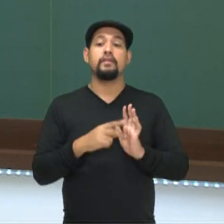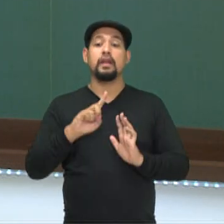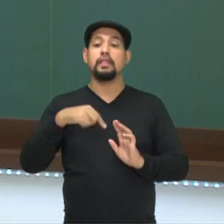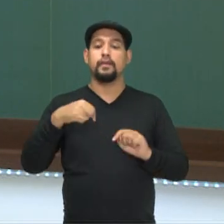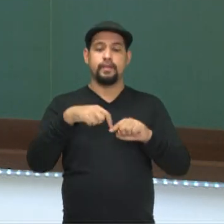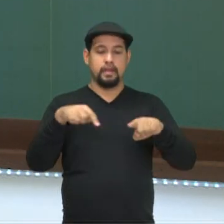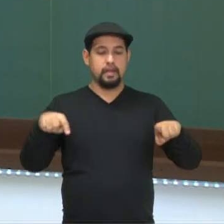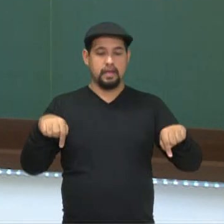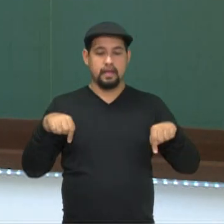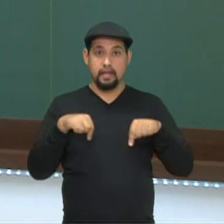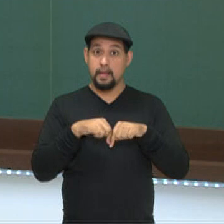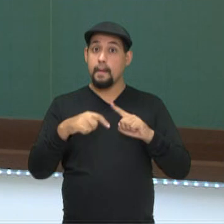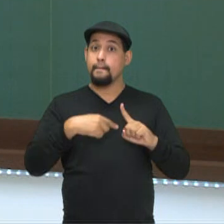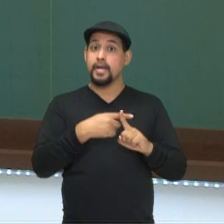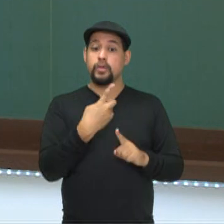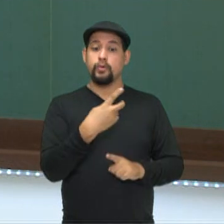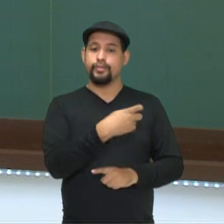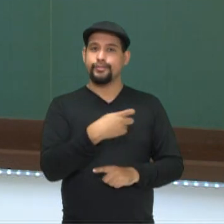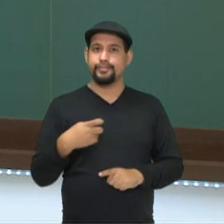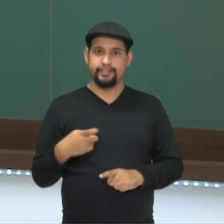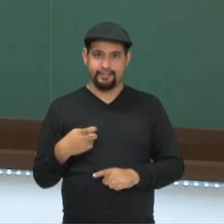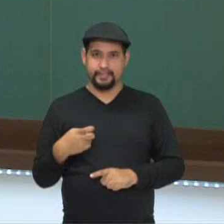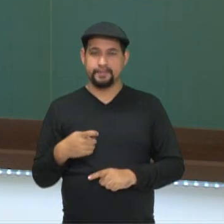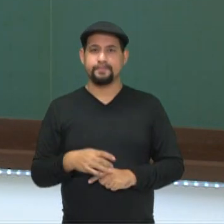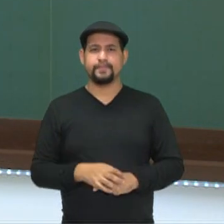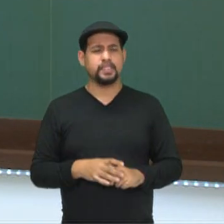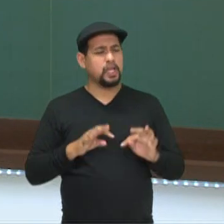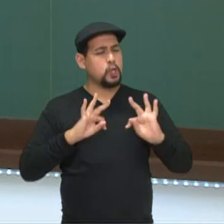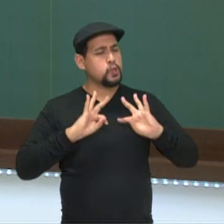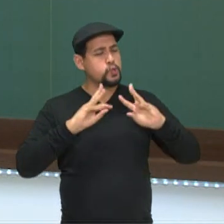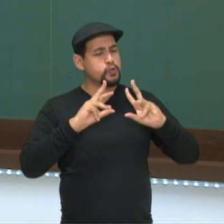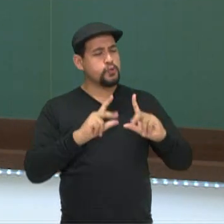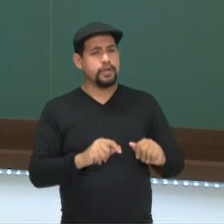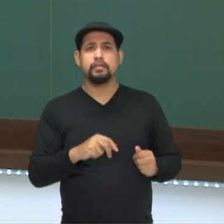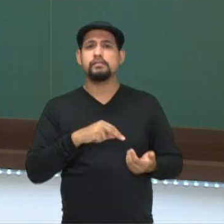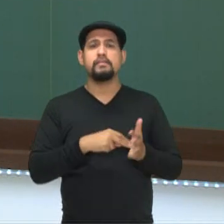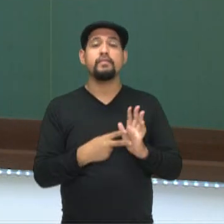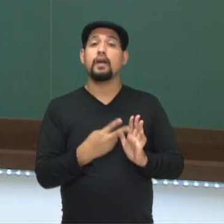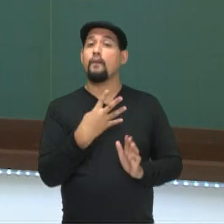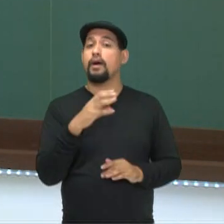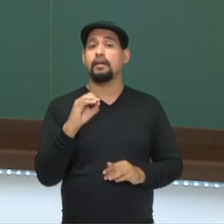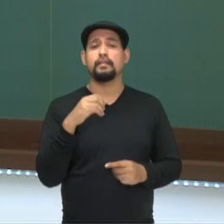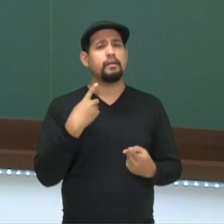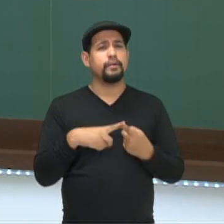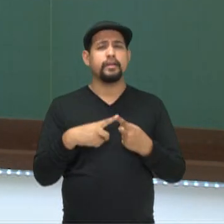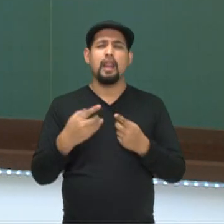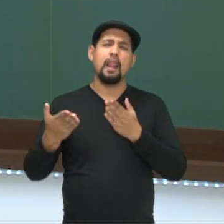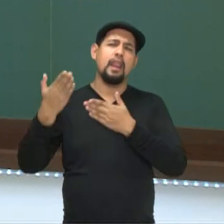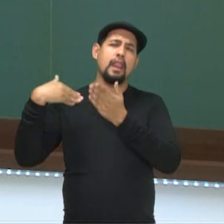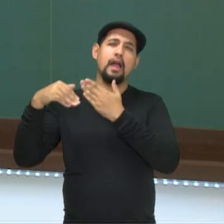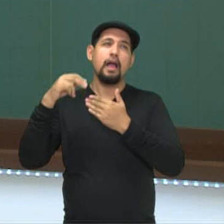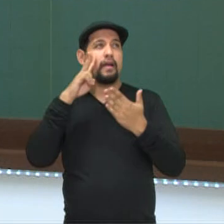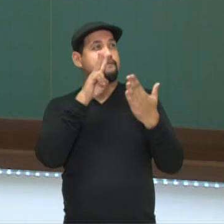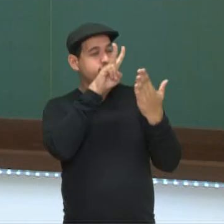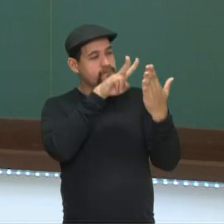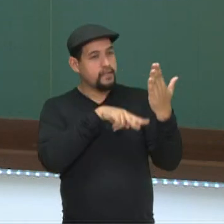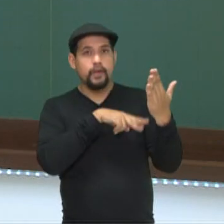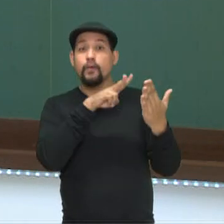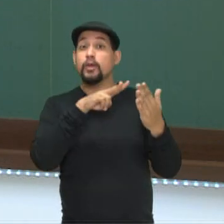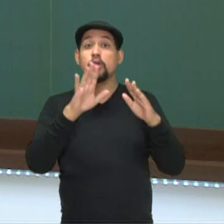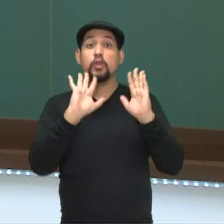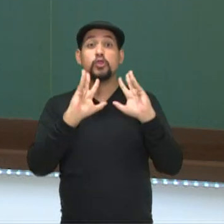outra sala, mais 2x. E tudo isso dá 40, porque nós vimos lá no início que toda essa